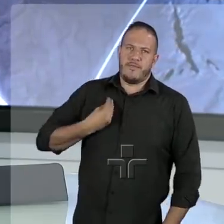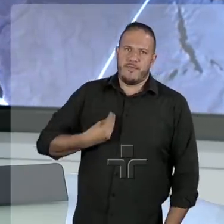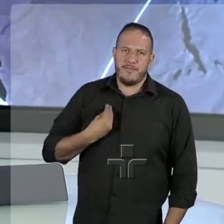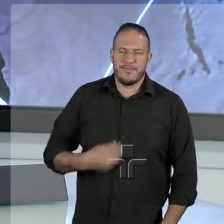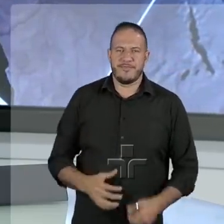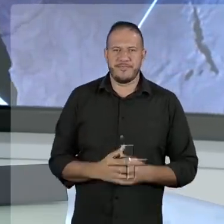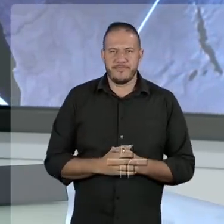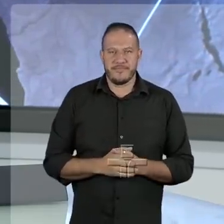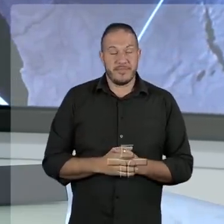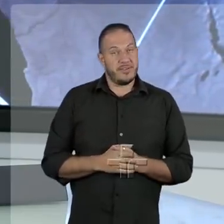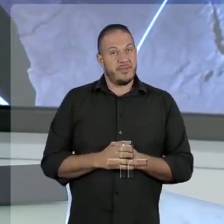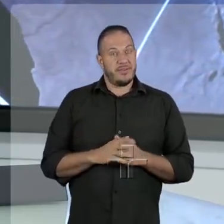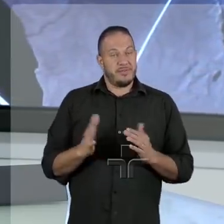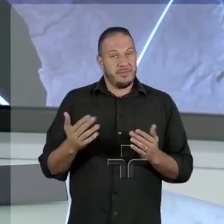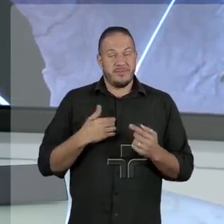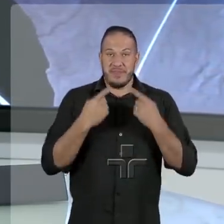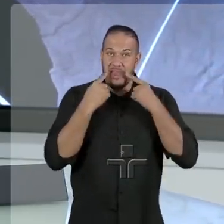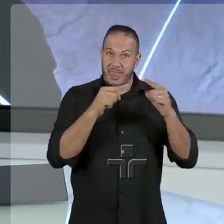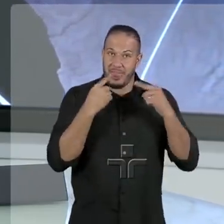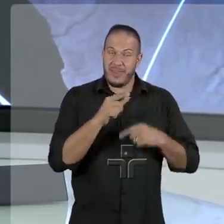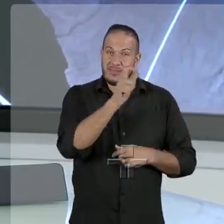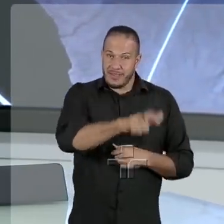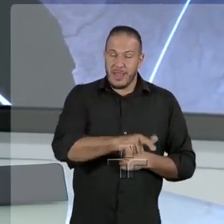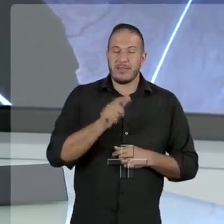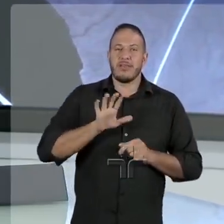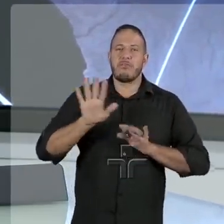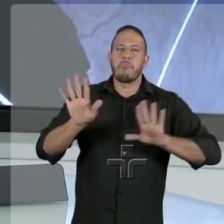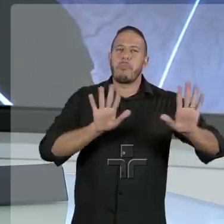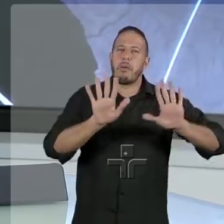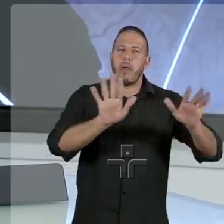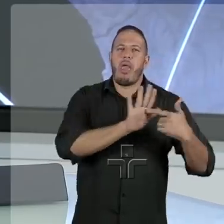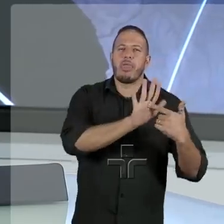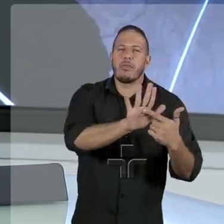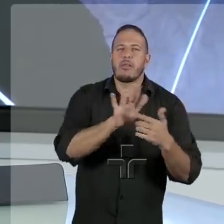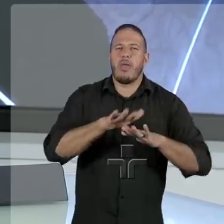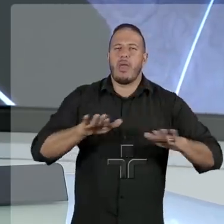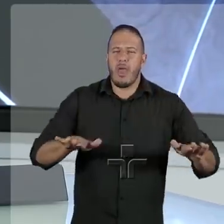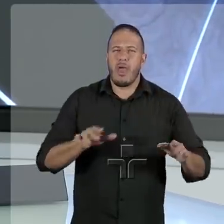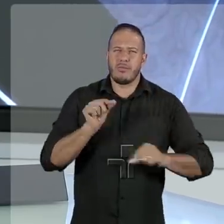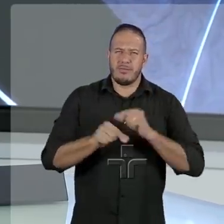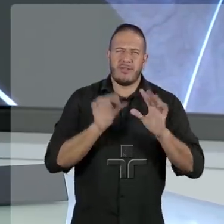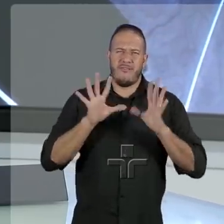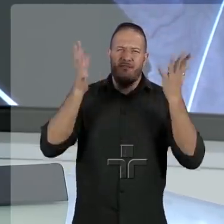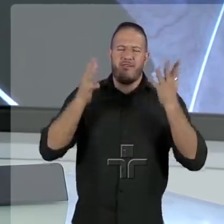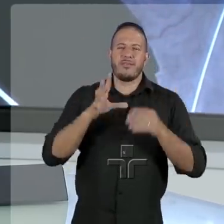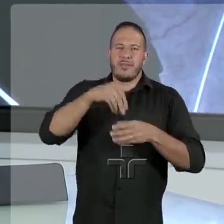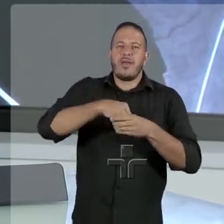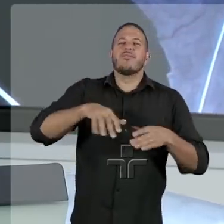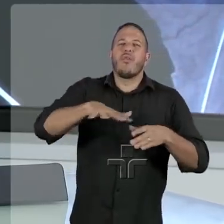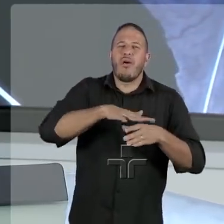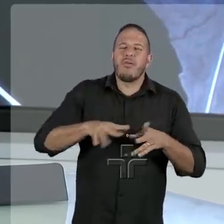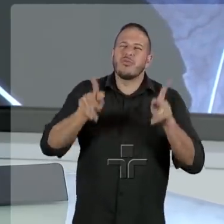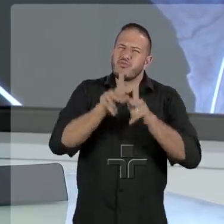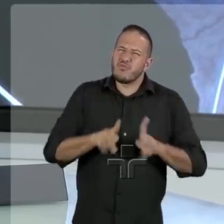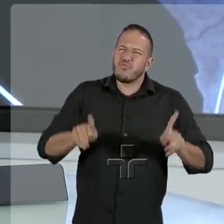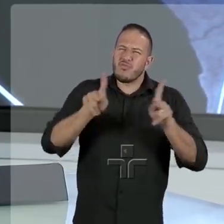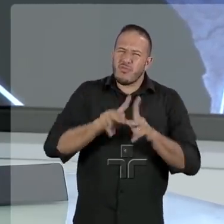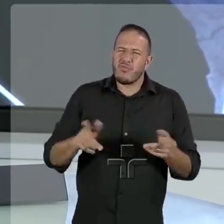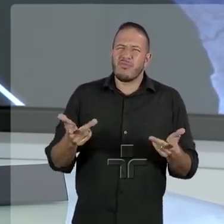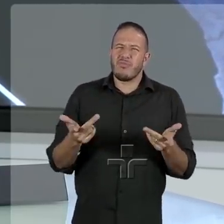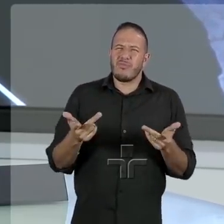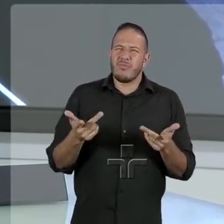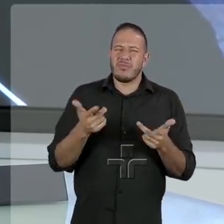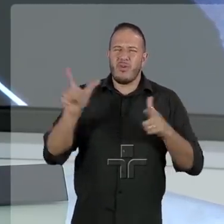Bom, as críticas atacam a exposição das crianças, o fato de ter sido num shopping center, entre tantas